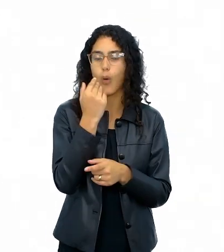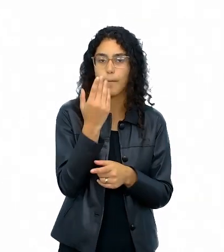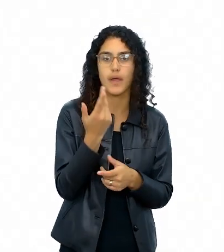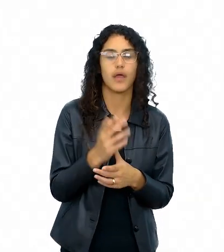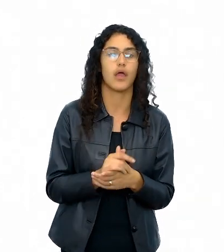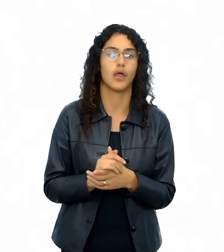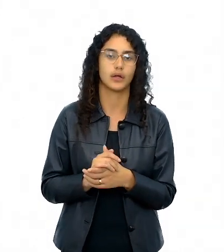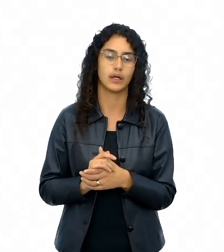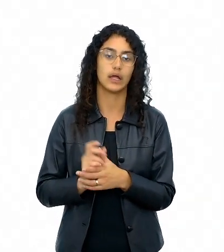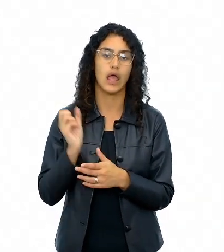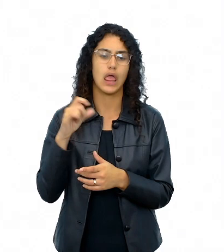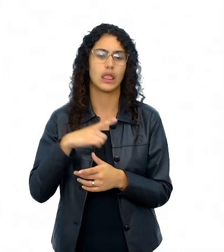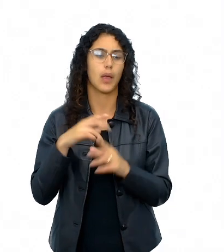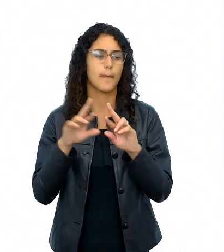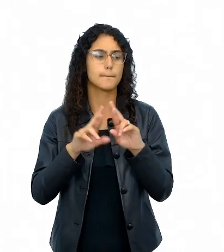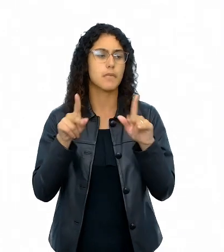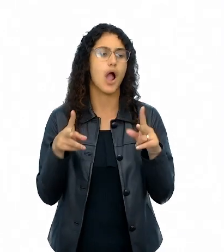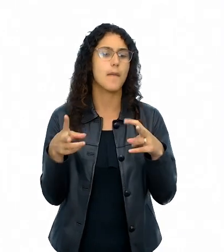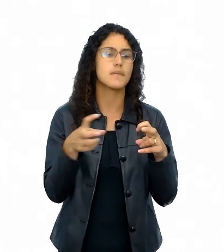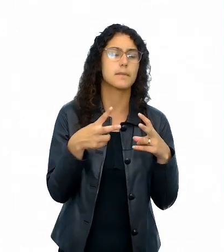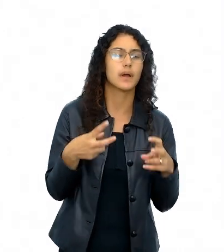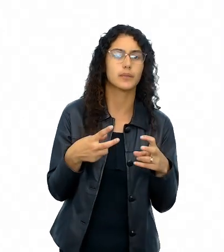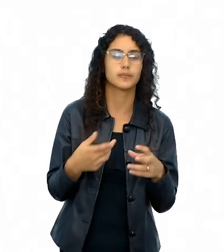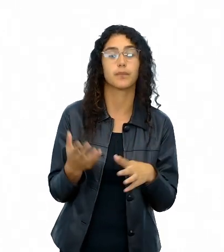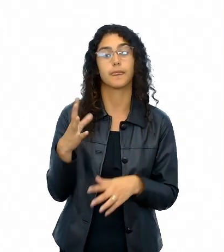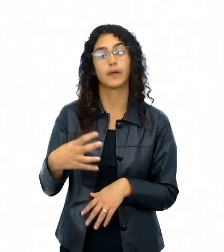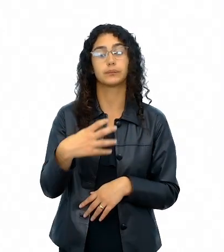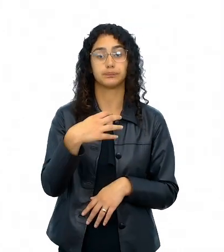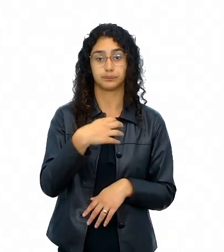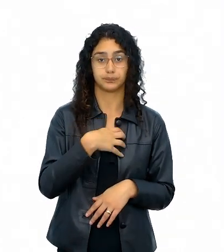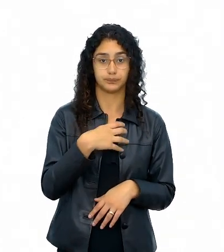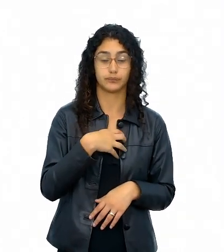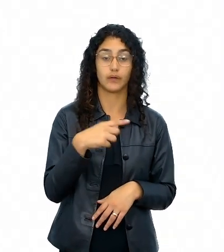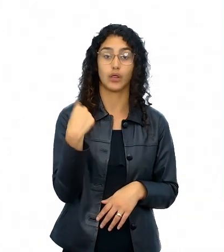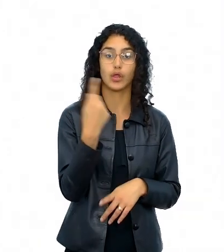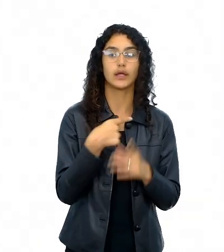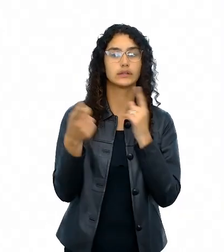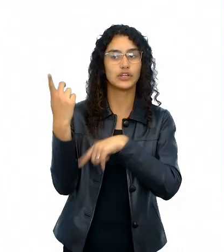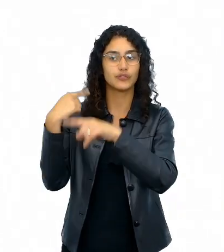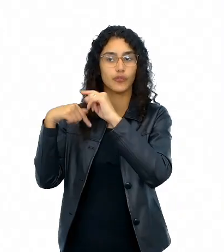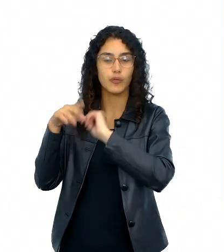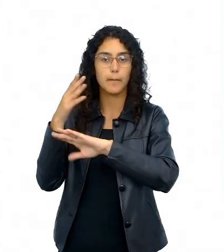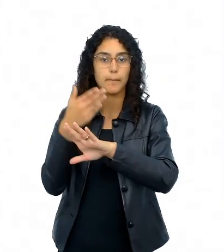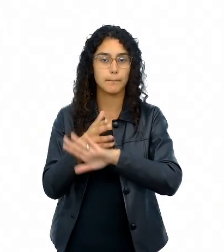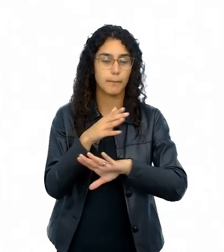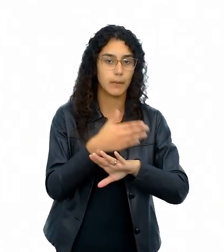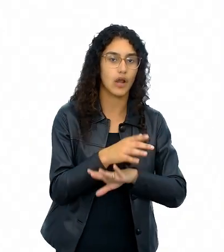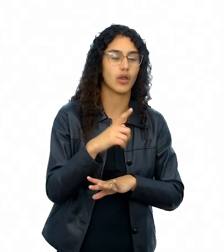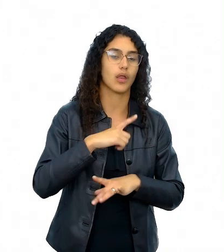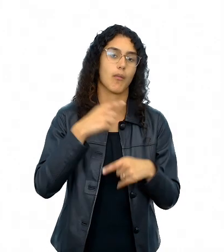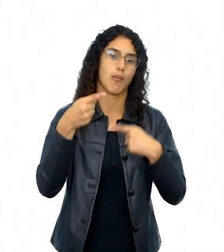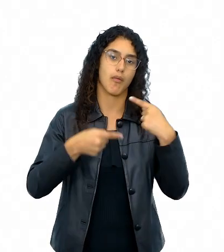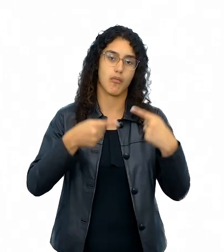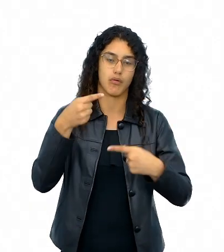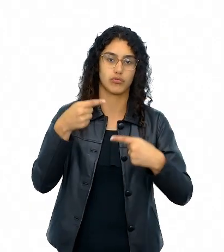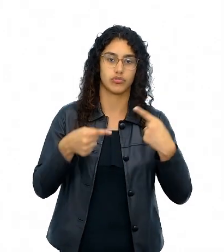salgadinho e ver se tem alguma mudança. Então, são maneiras, né, da gente desenvolver práticas para discutir essas